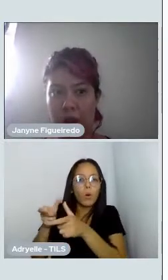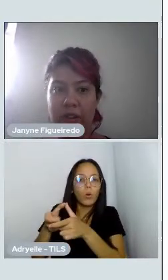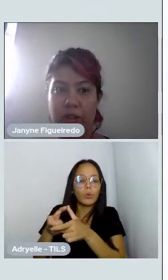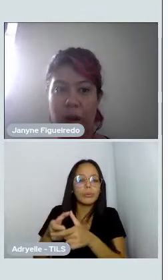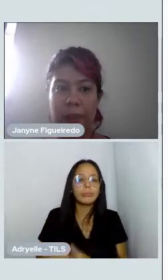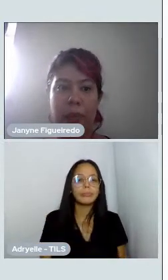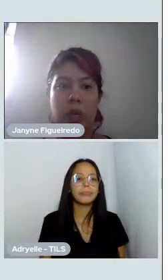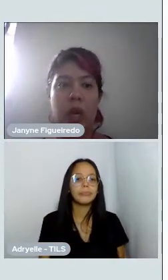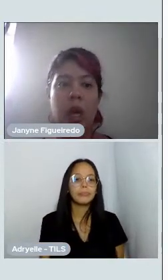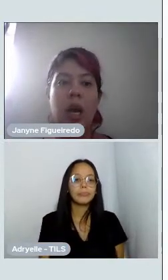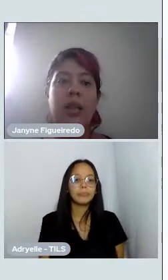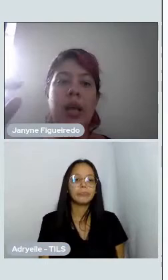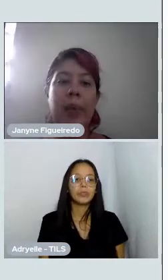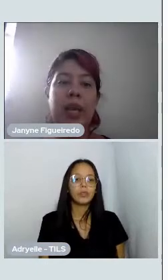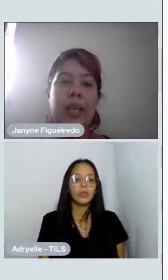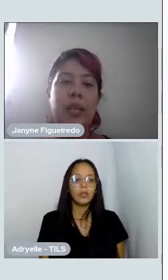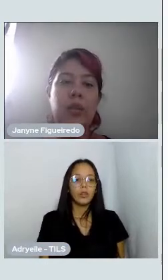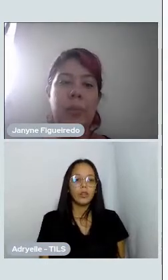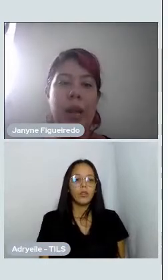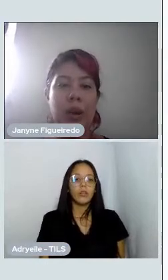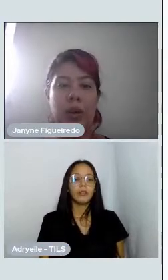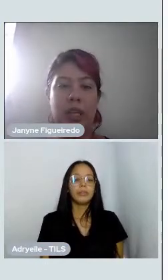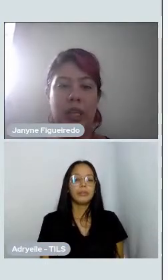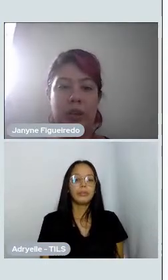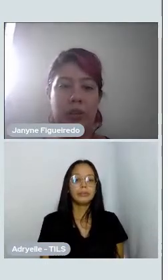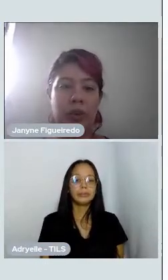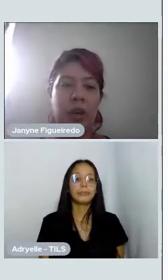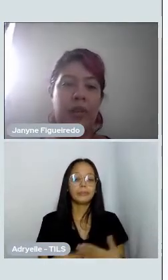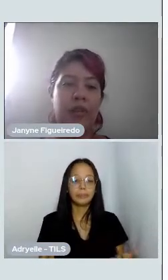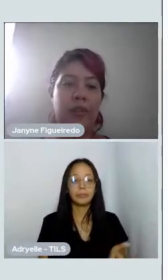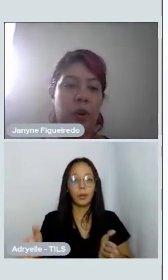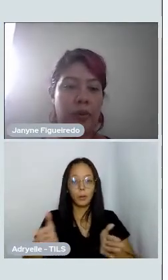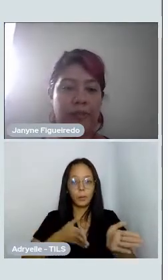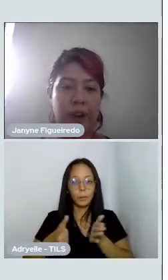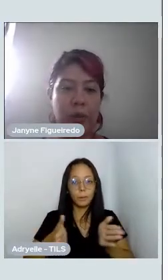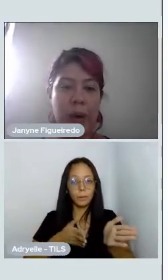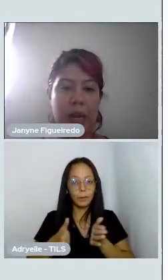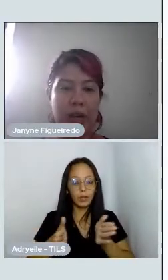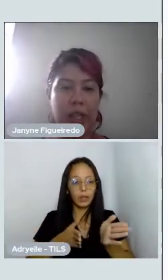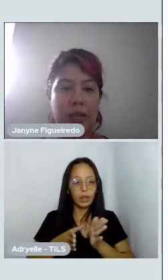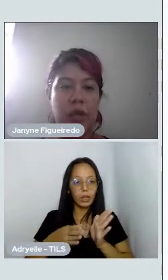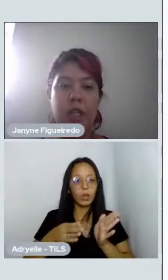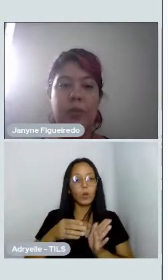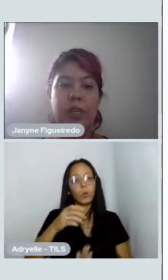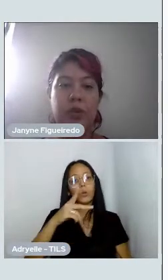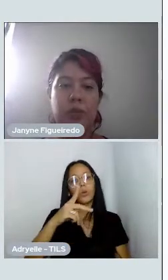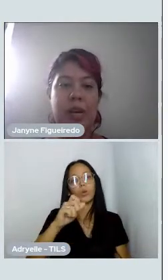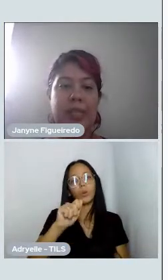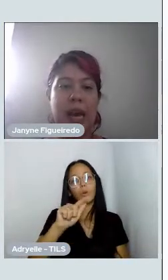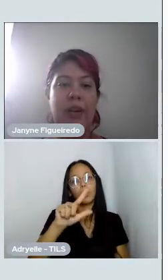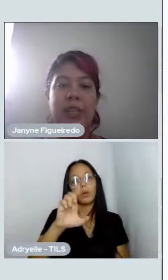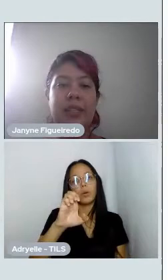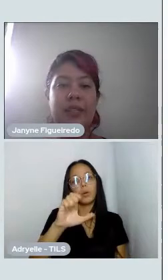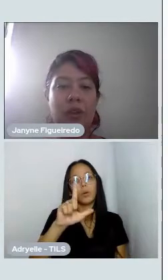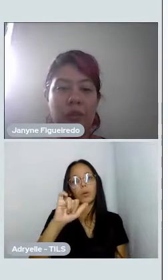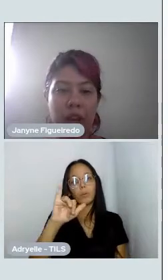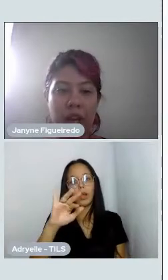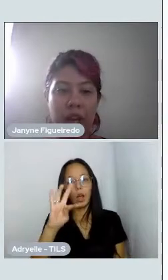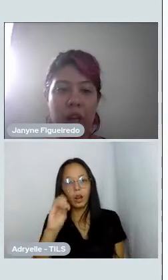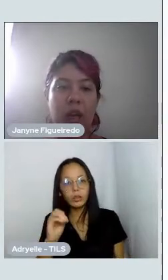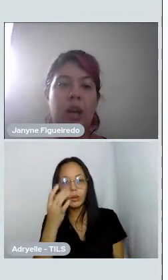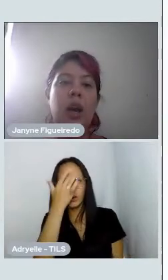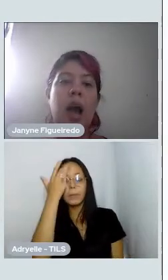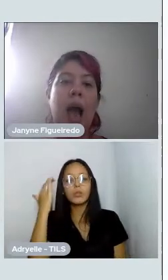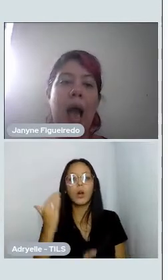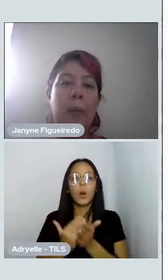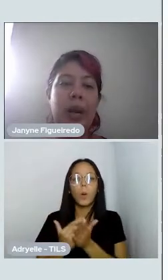Bom reforçar. Também no Paleolítico, foi no Paleolítico que as pessoas passaram a